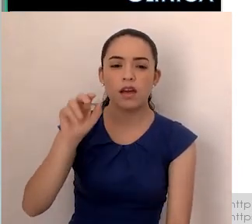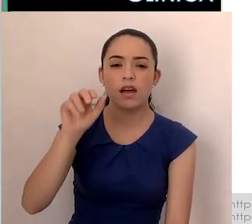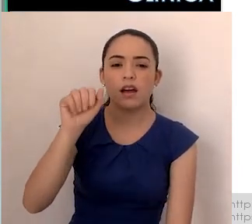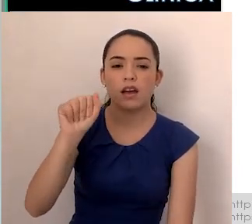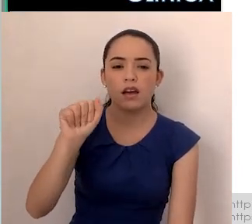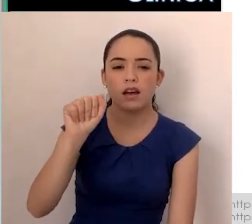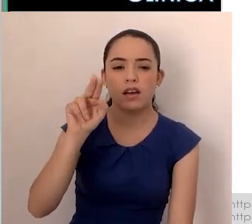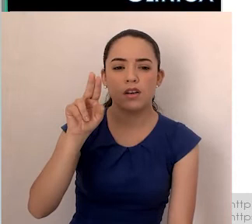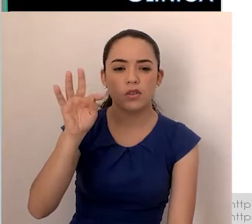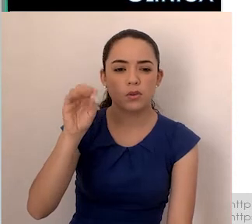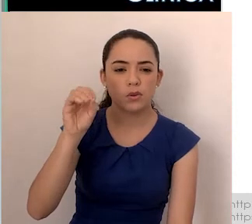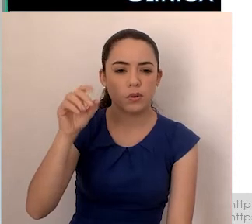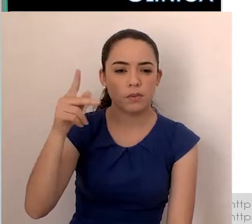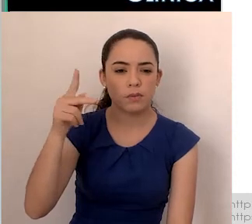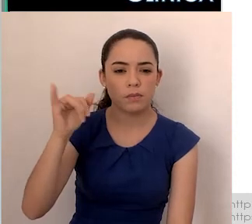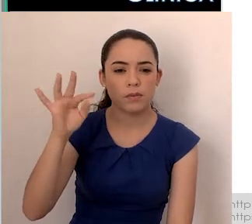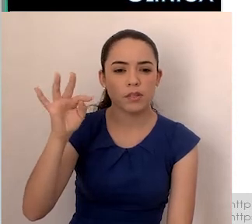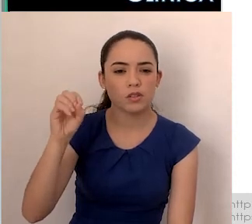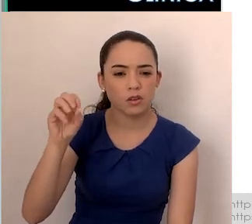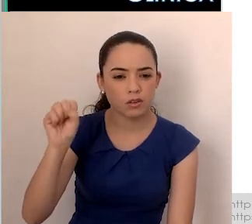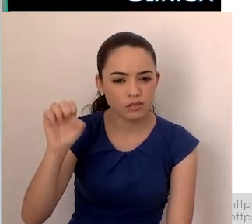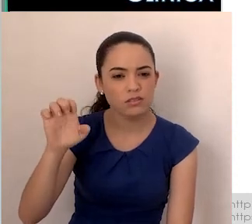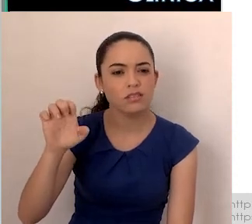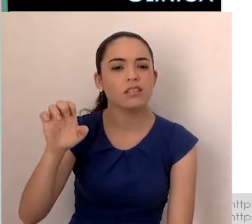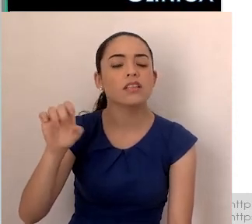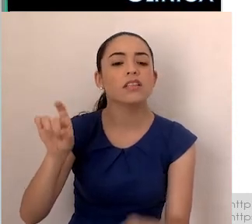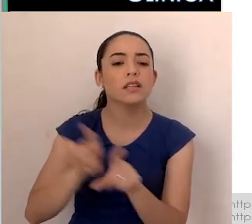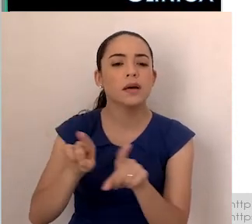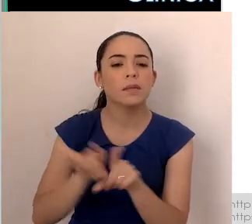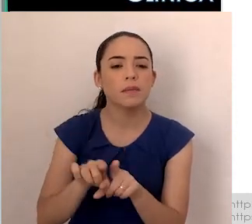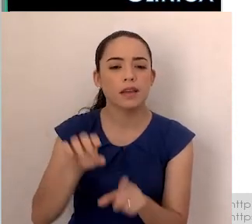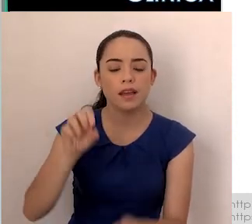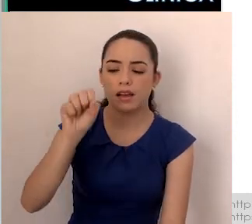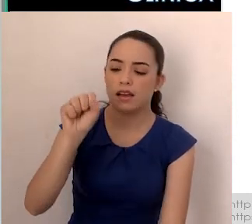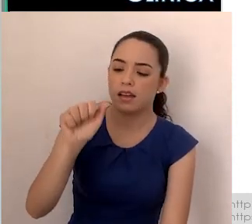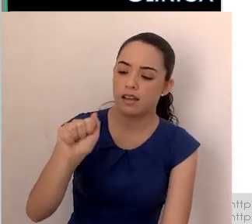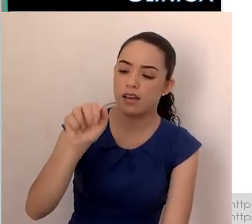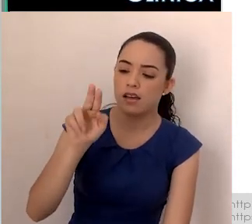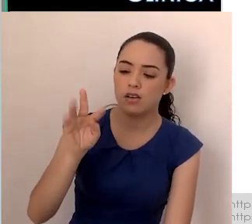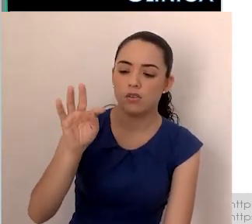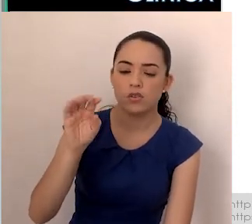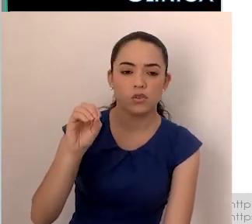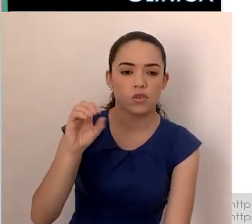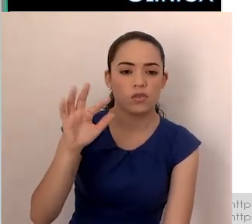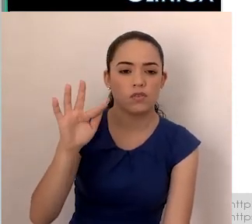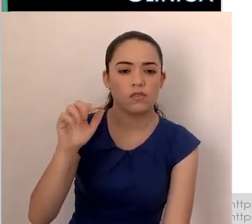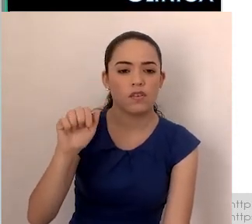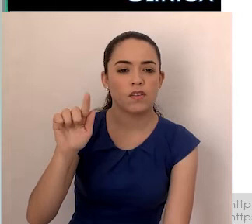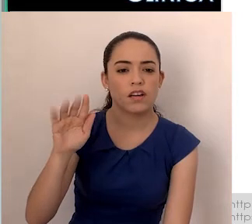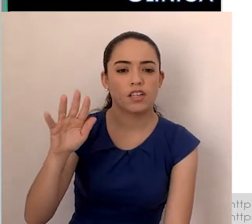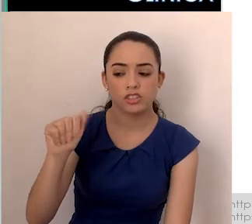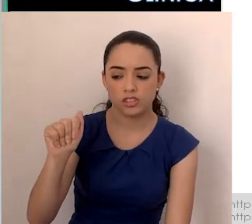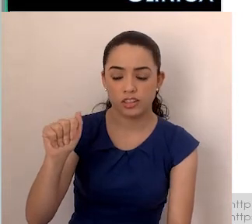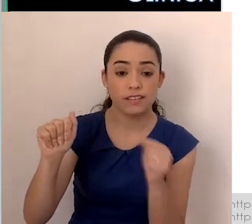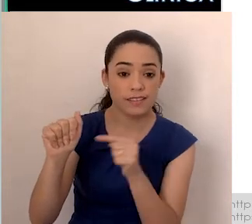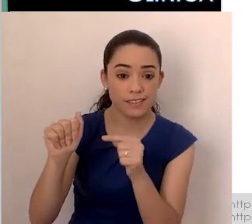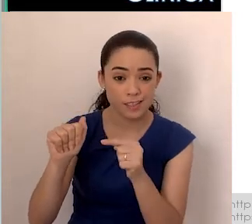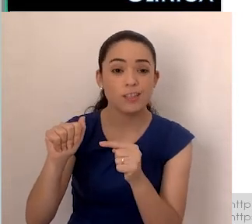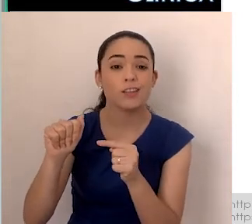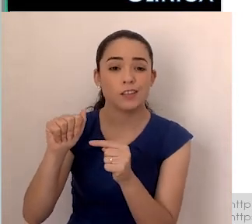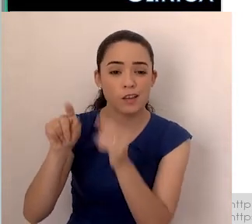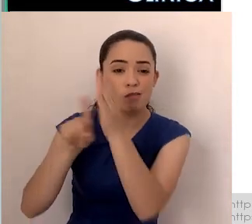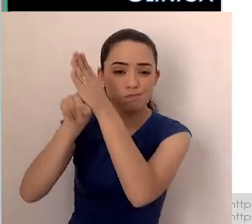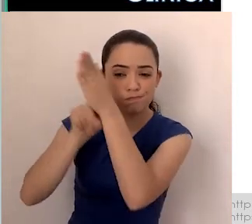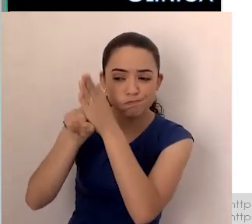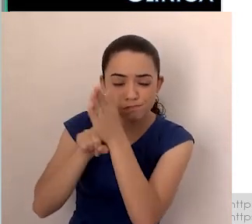programada celular, a apoptose ou a autofagia, estão diretamente ligadas à disfunção do tecido adiposo. A